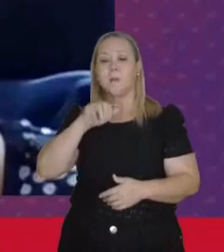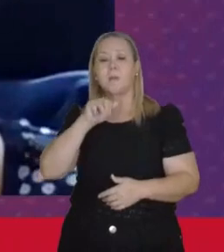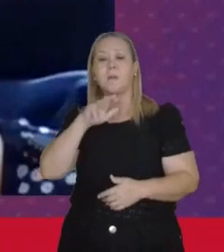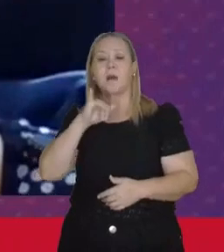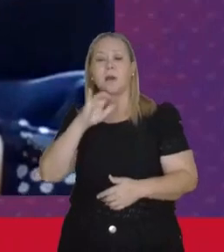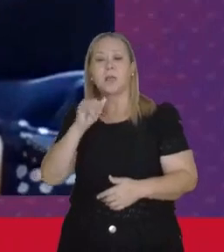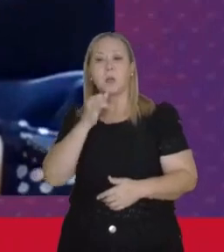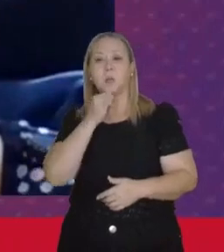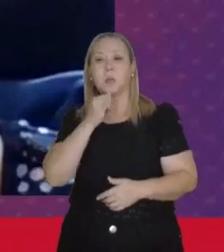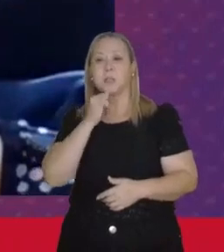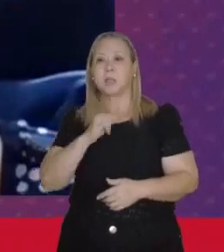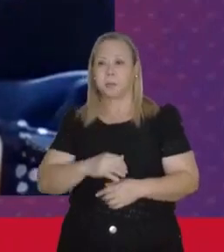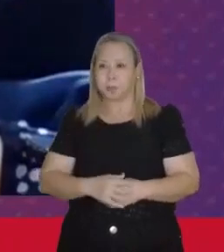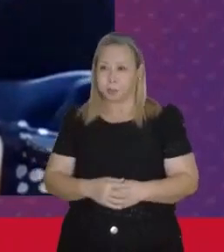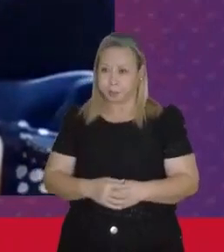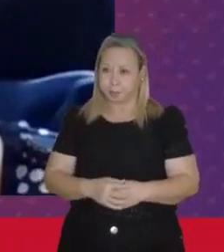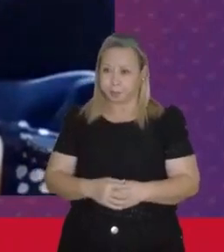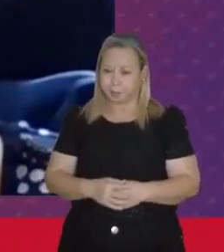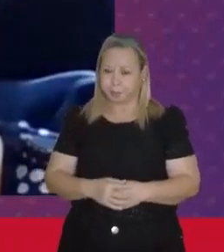exemplo.